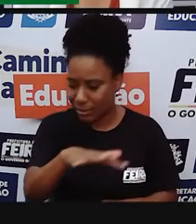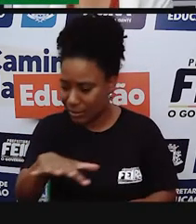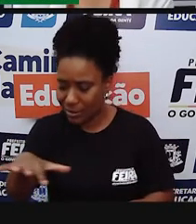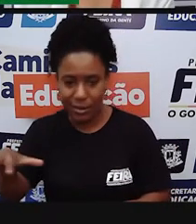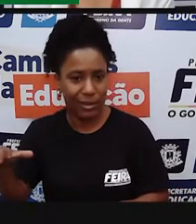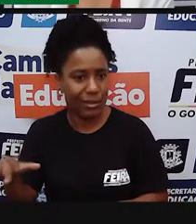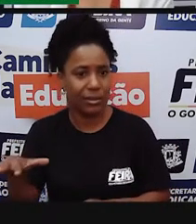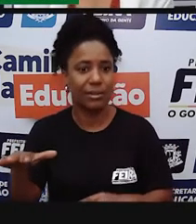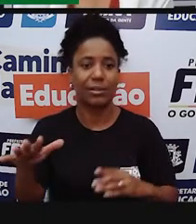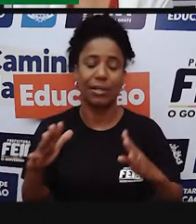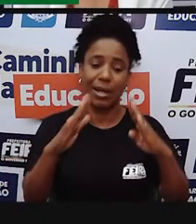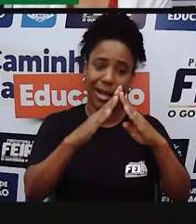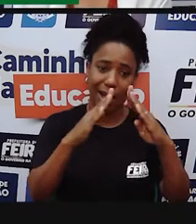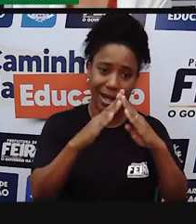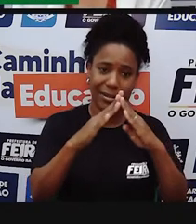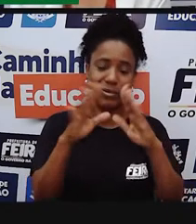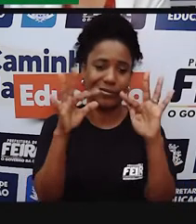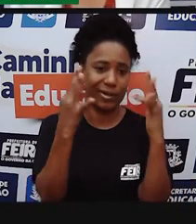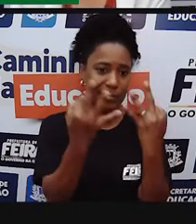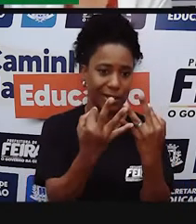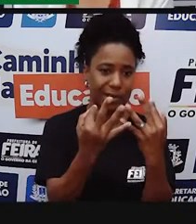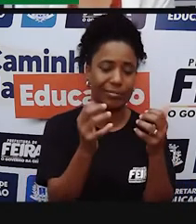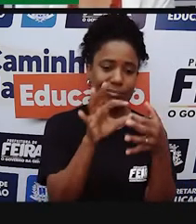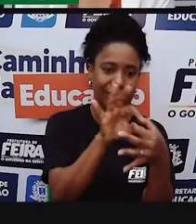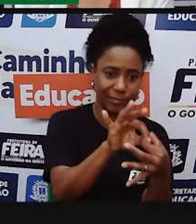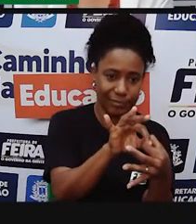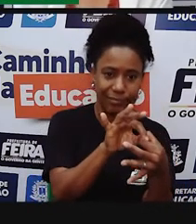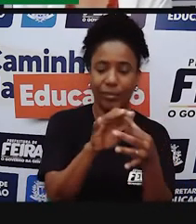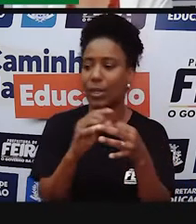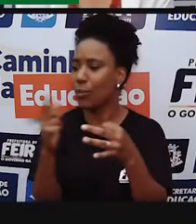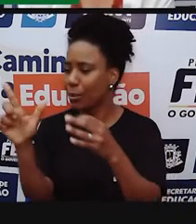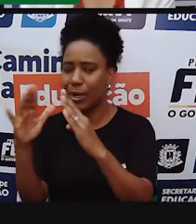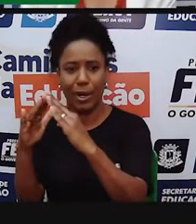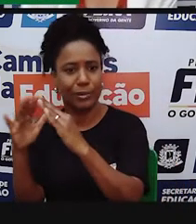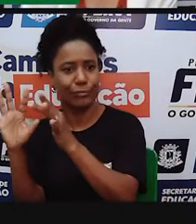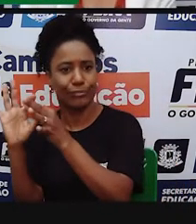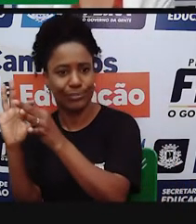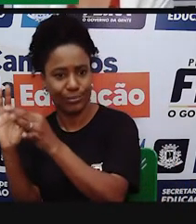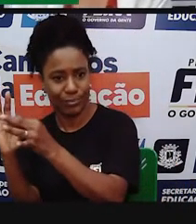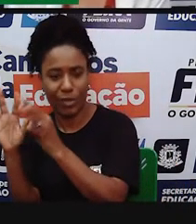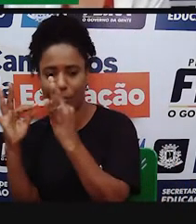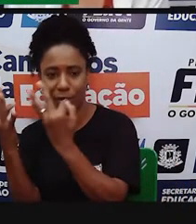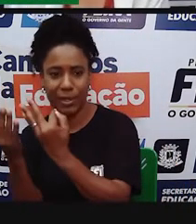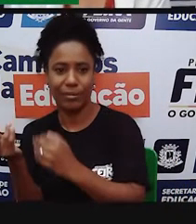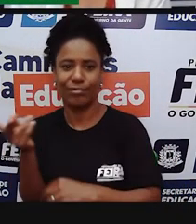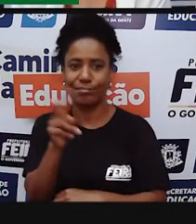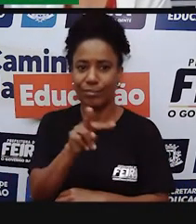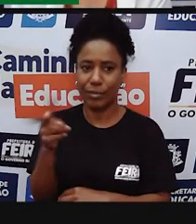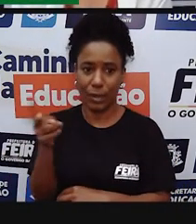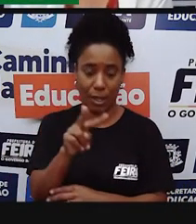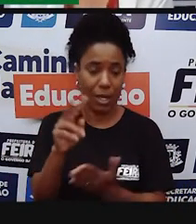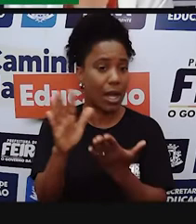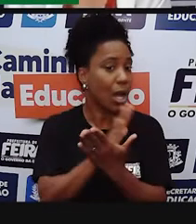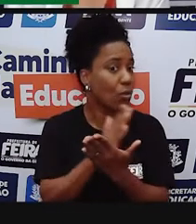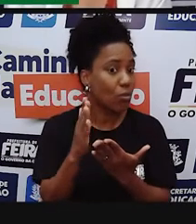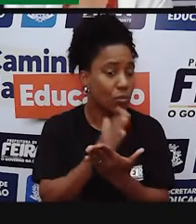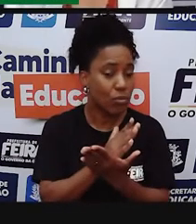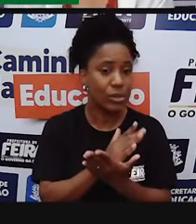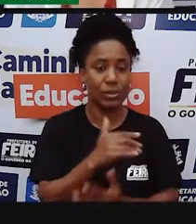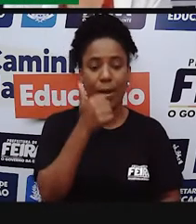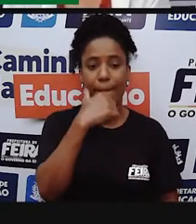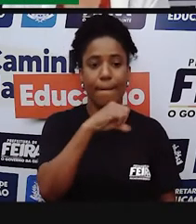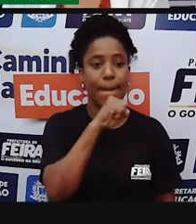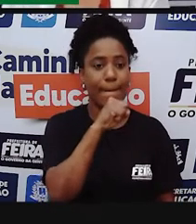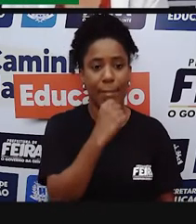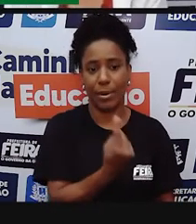acontece isso na realidade algumas são criadas ou pela mãe ou pelo pai o podem